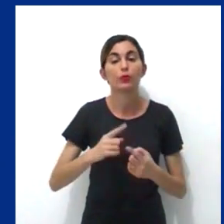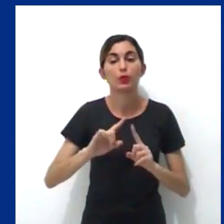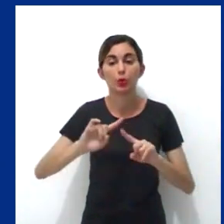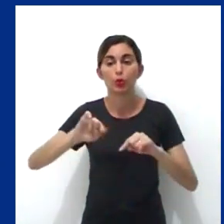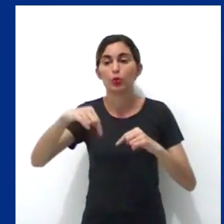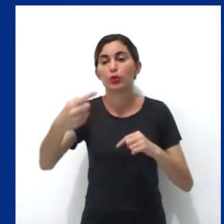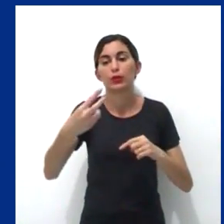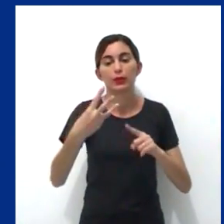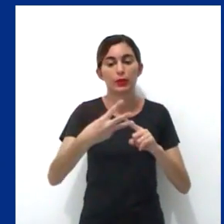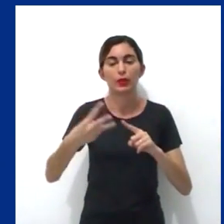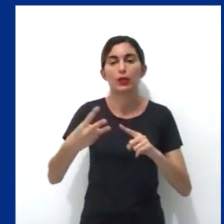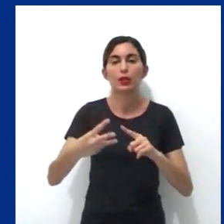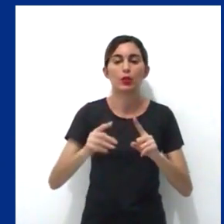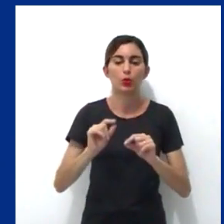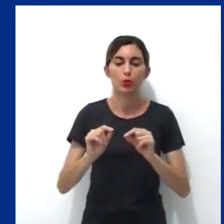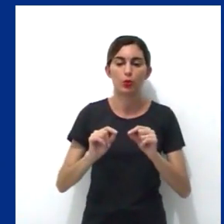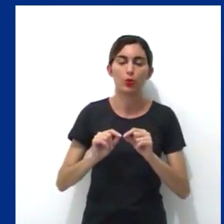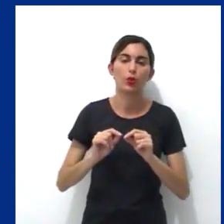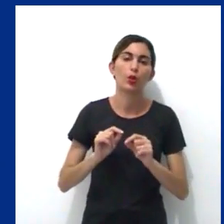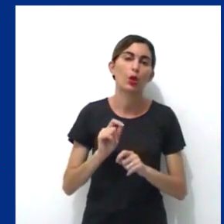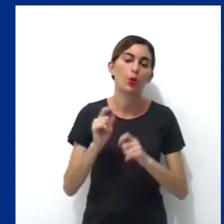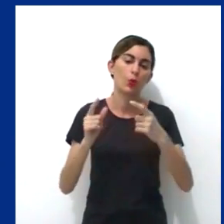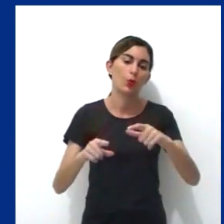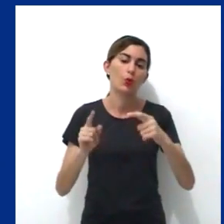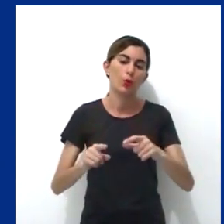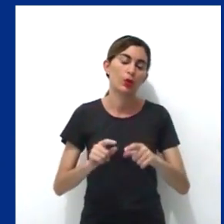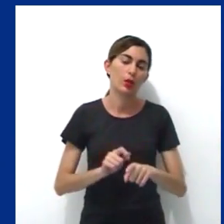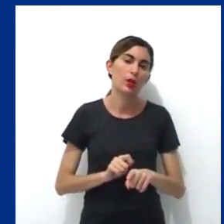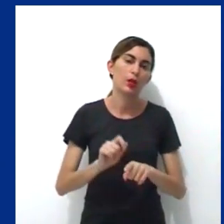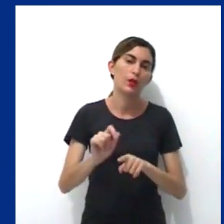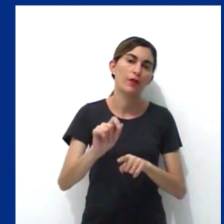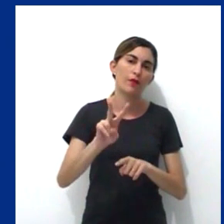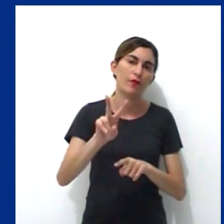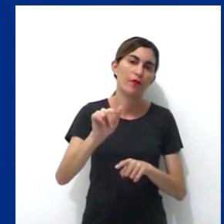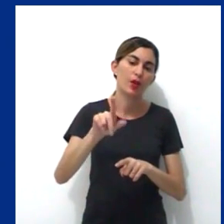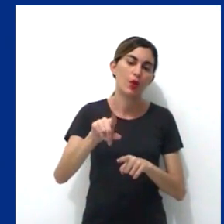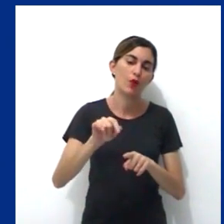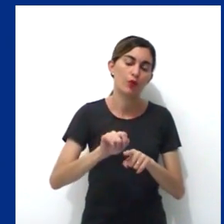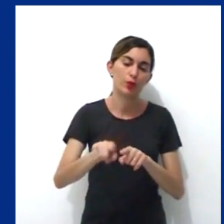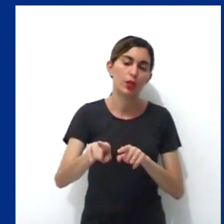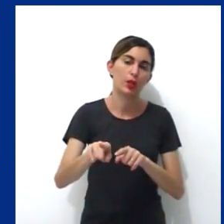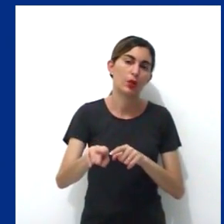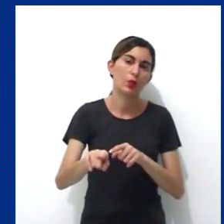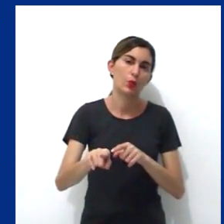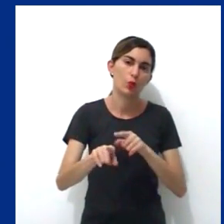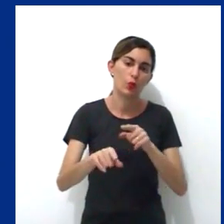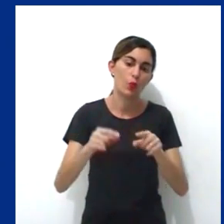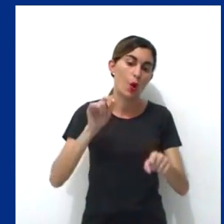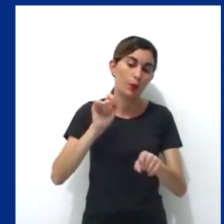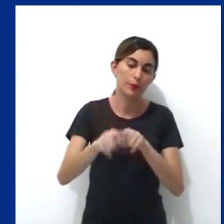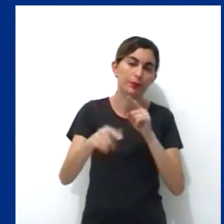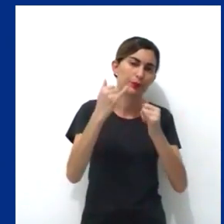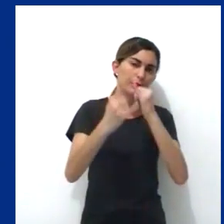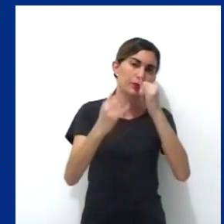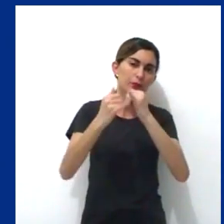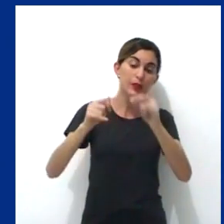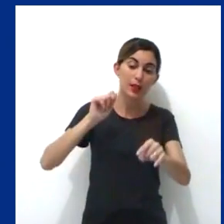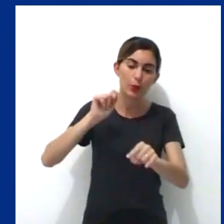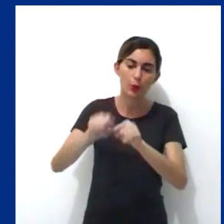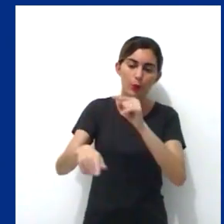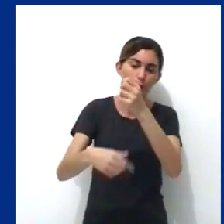passo seguinte, que é o passo 2, vai acontecer a compressão desse combustível e desse ar no